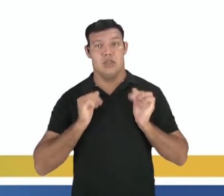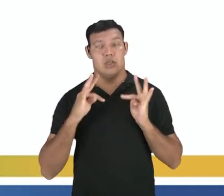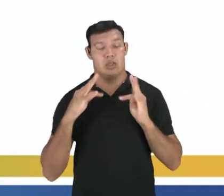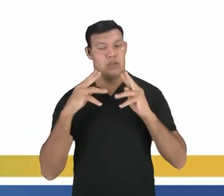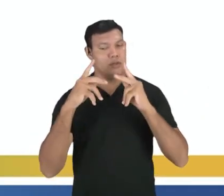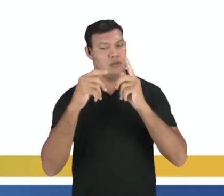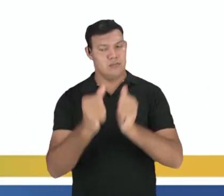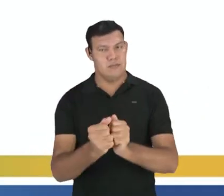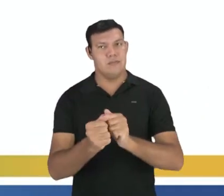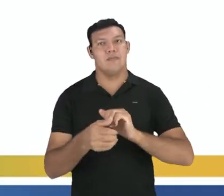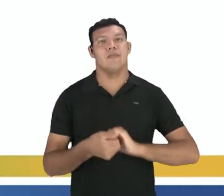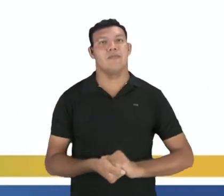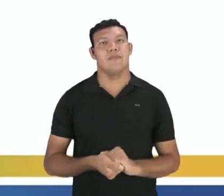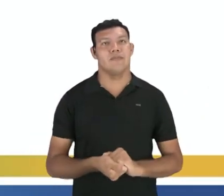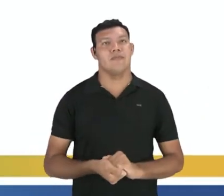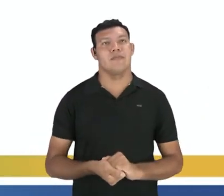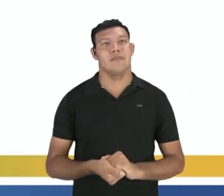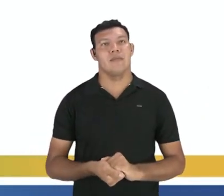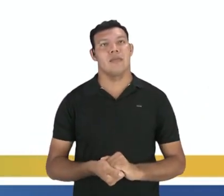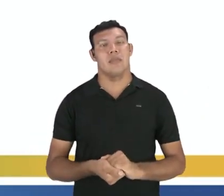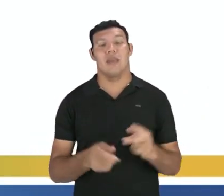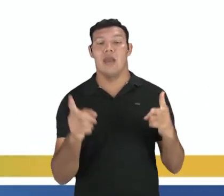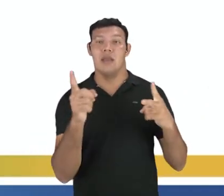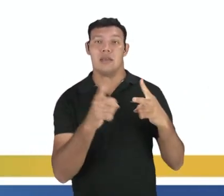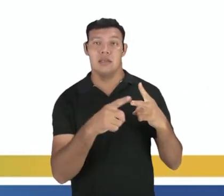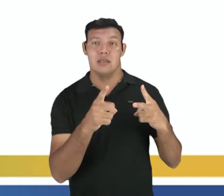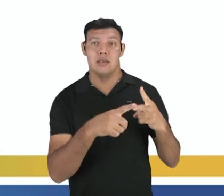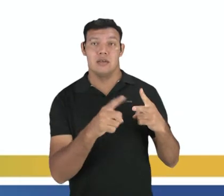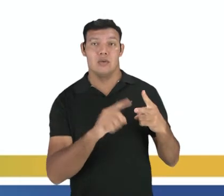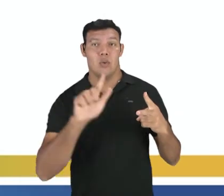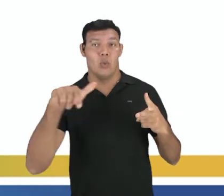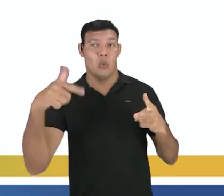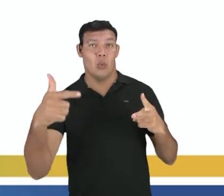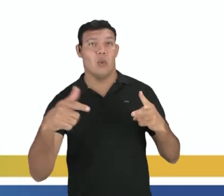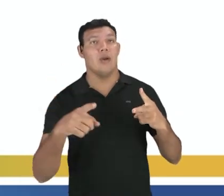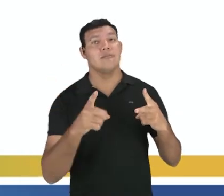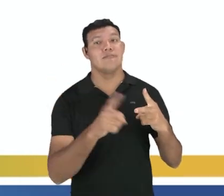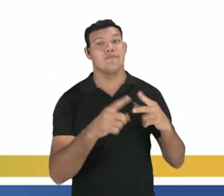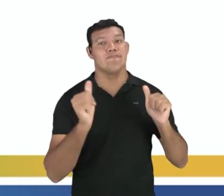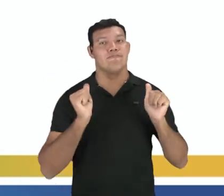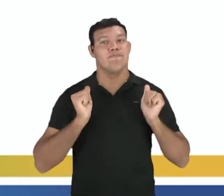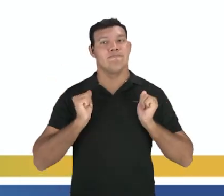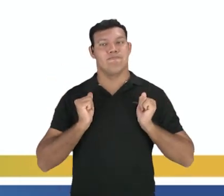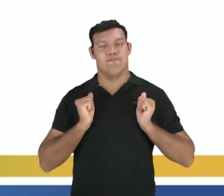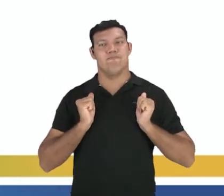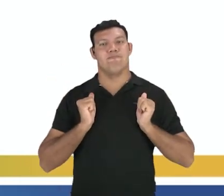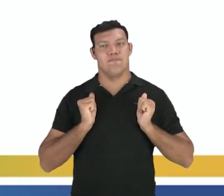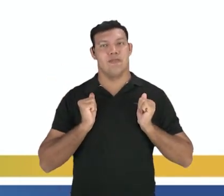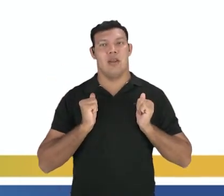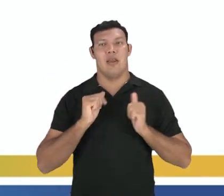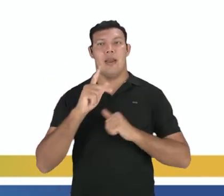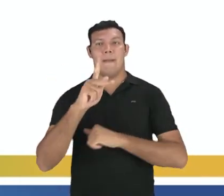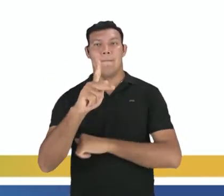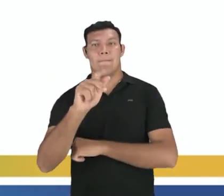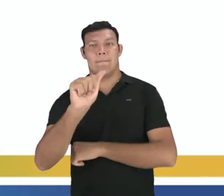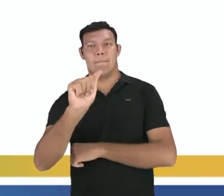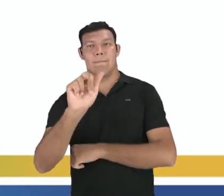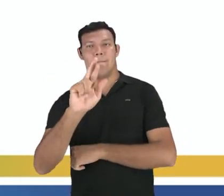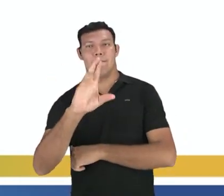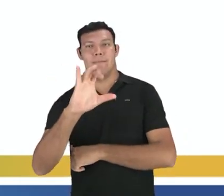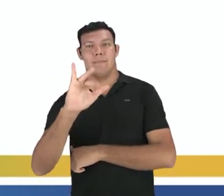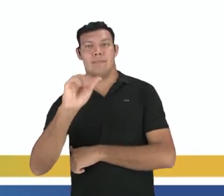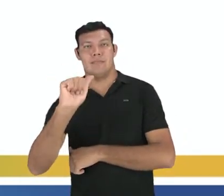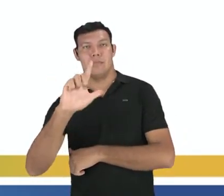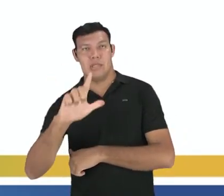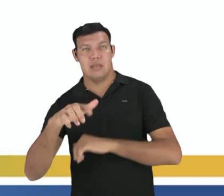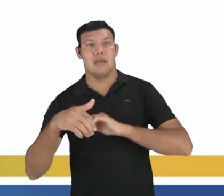neutralização total. E quando isso não acontece, a gente vai ter uma neutralização parcial. Então, como a gente pode